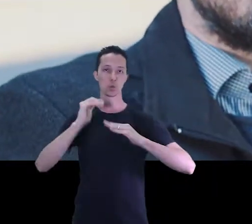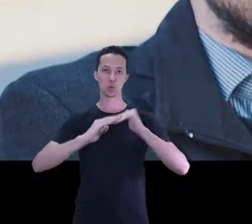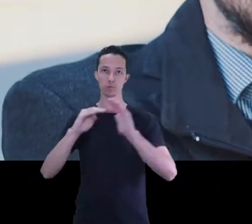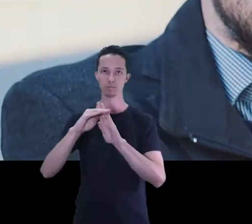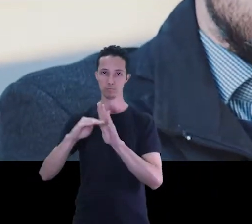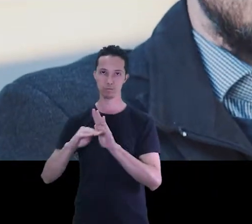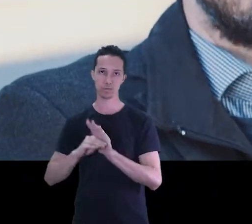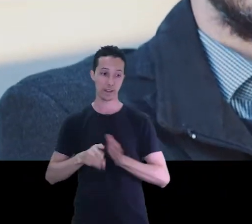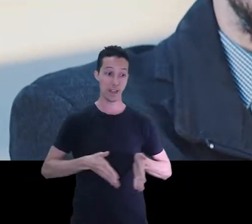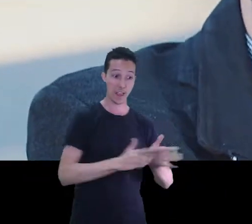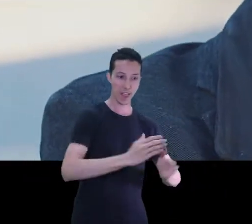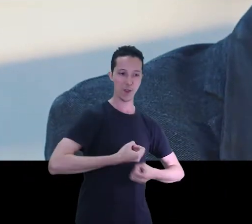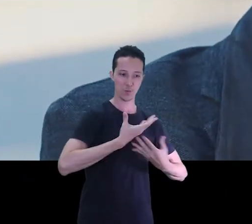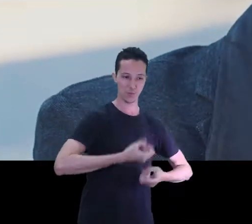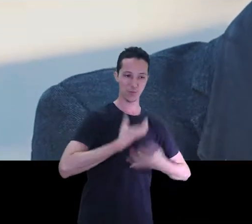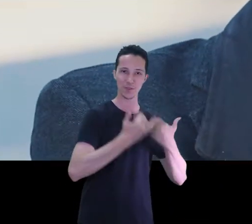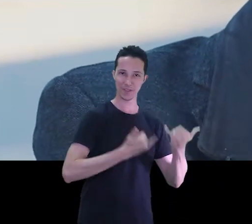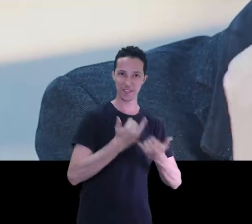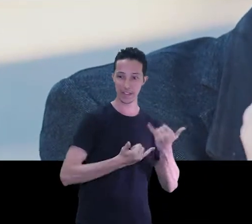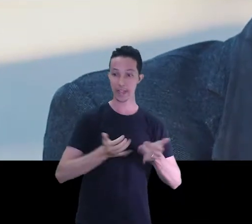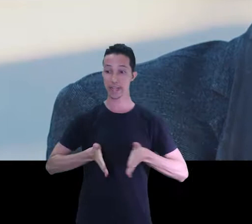Tanto a dimensão espontânea quanto a dimensão mais